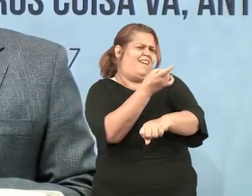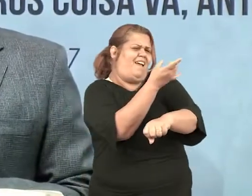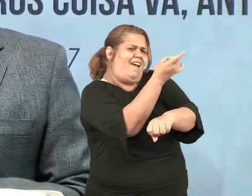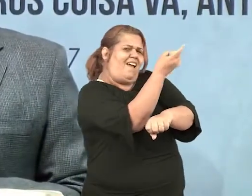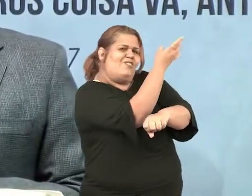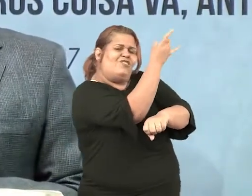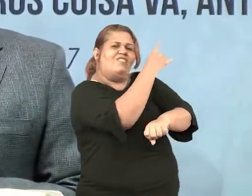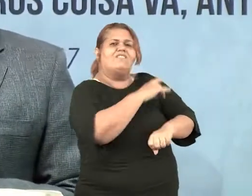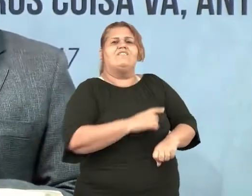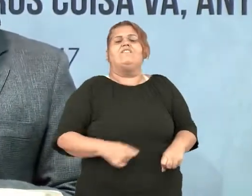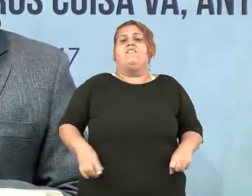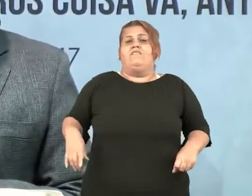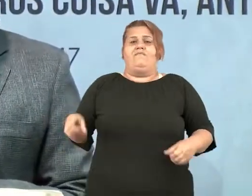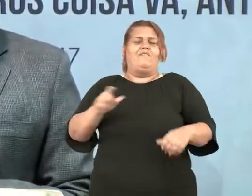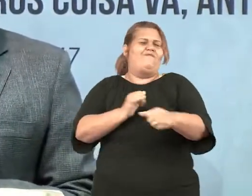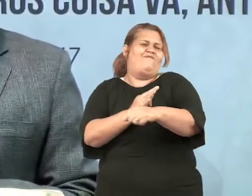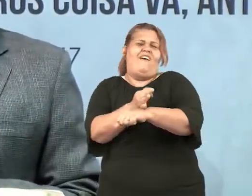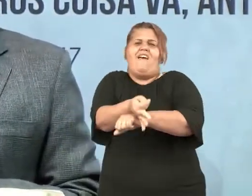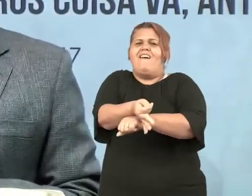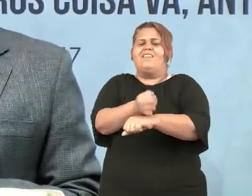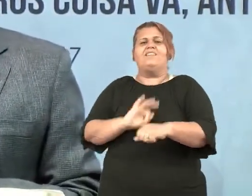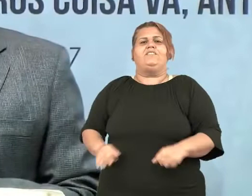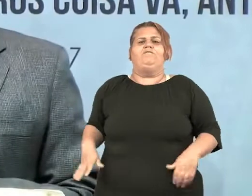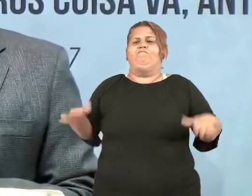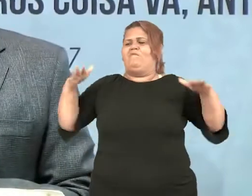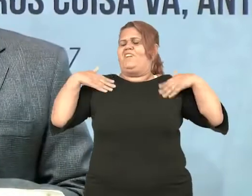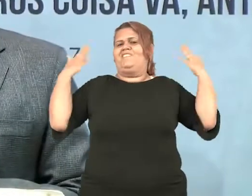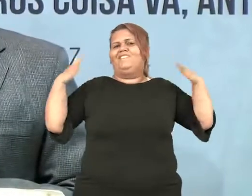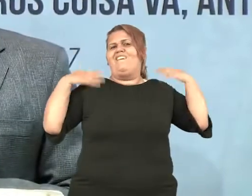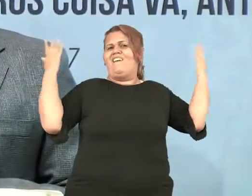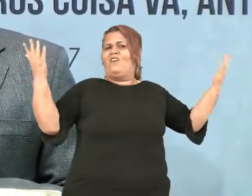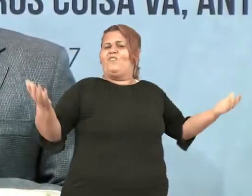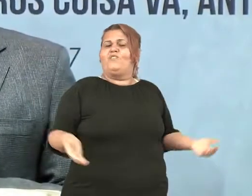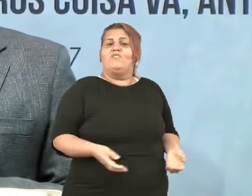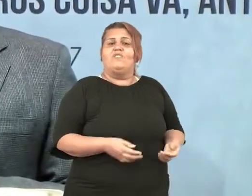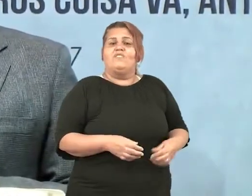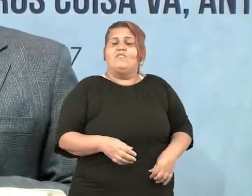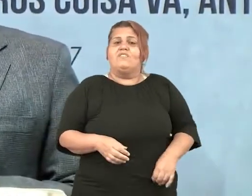viagens, algumas férias, passeios,